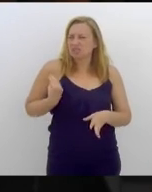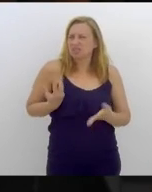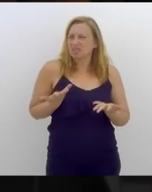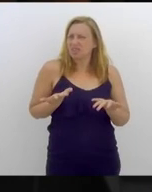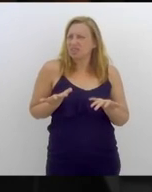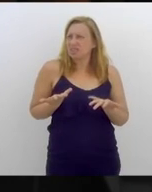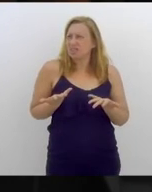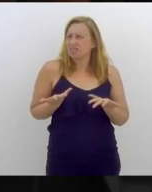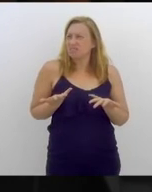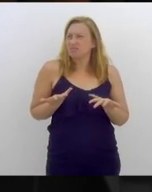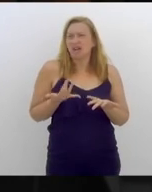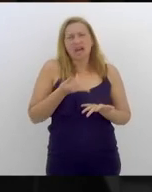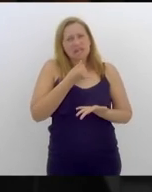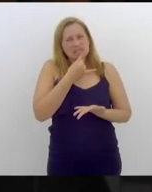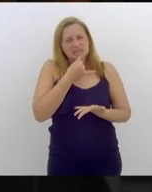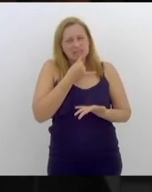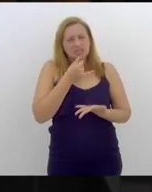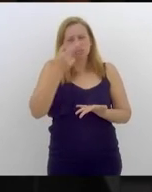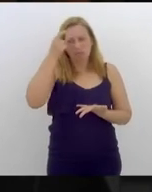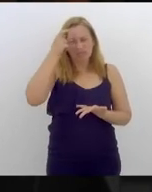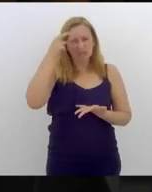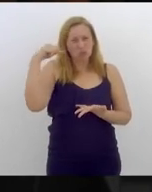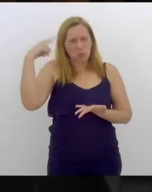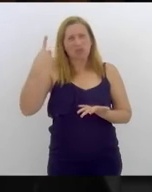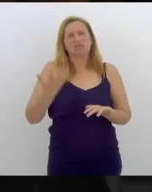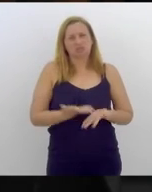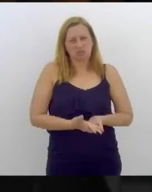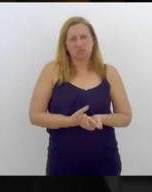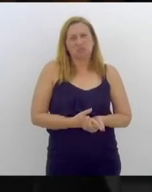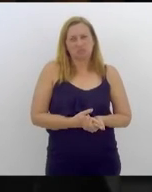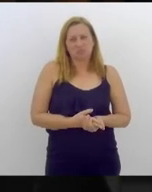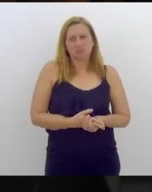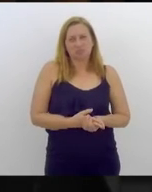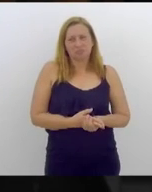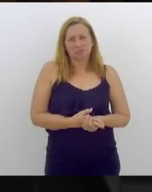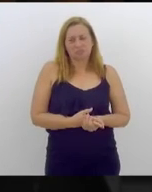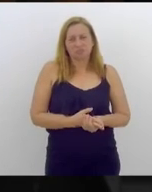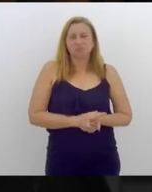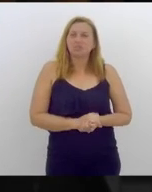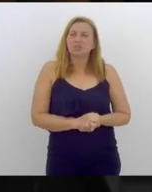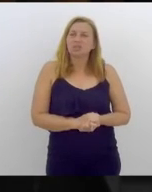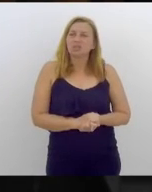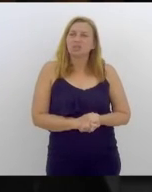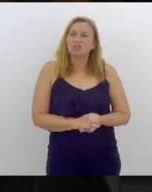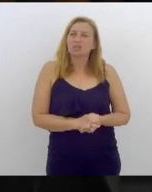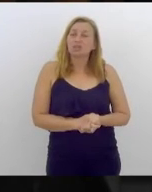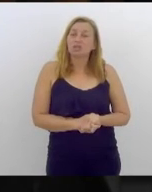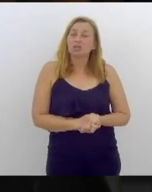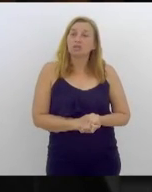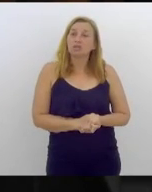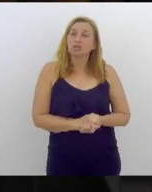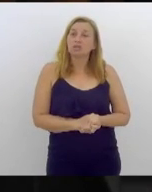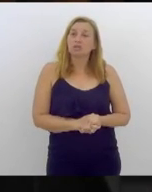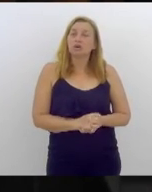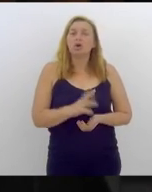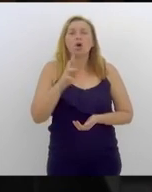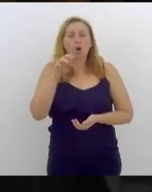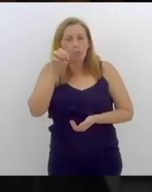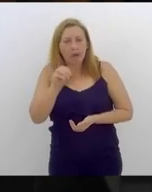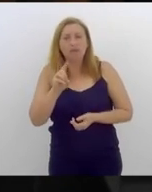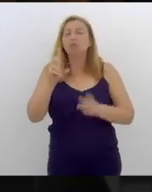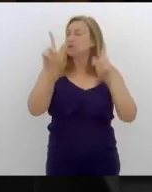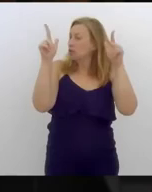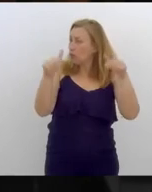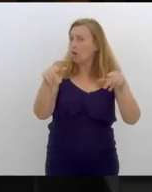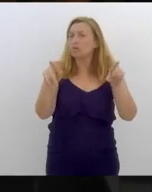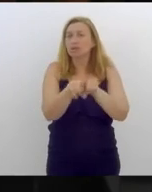lamentável que só pode vir numa cabeça doentia alimentado o tempo todo por Jair bolsonaro e Roberto Jefferson foi o mesmo caminho